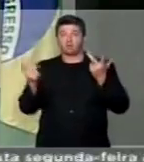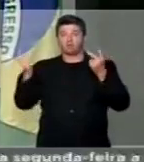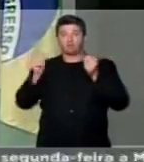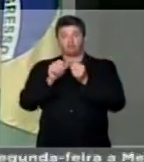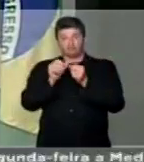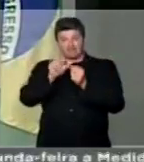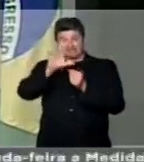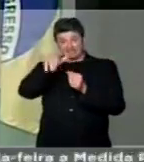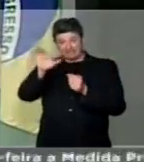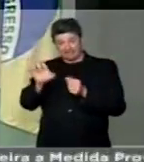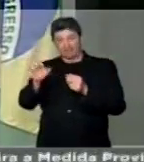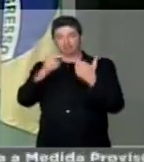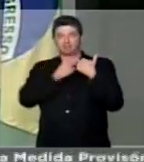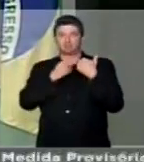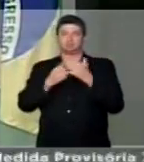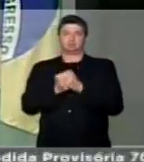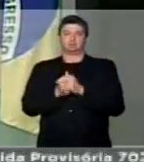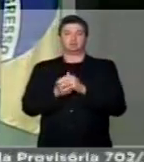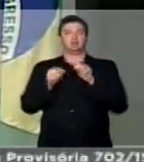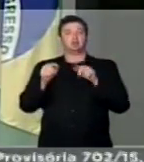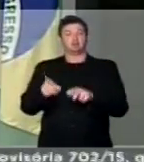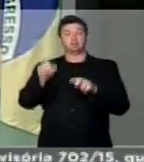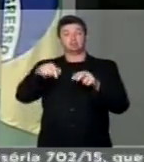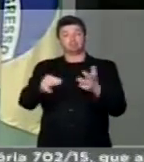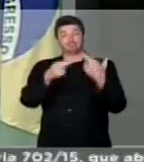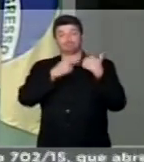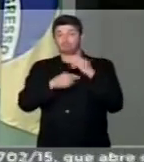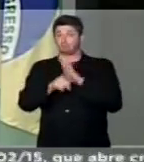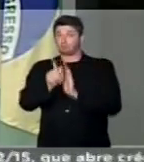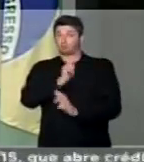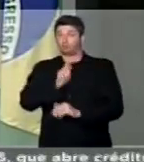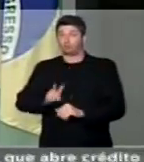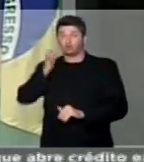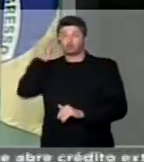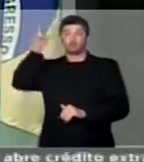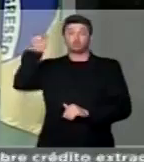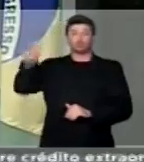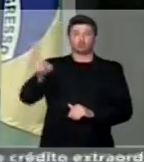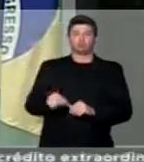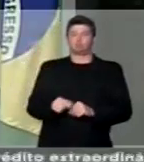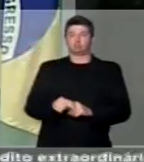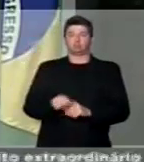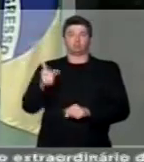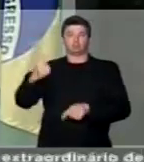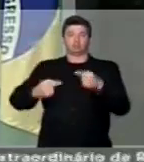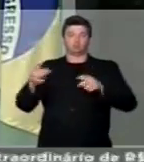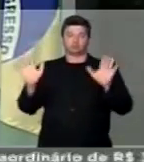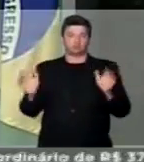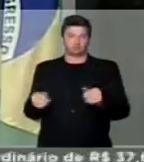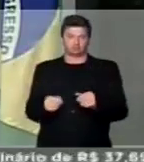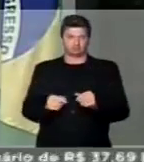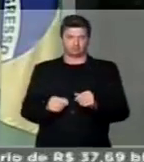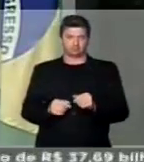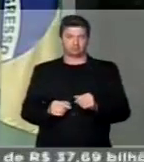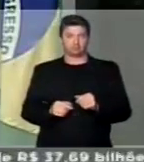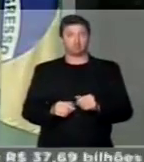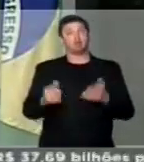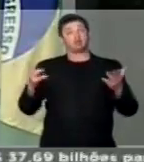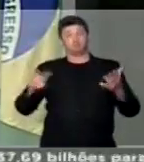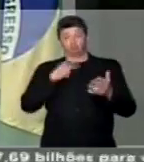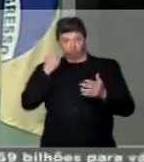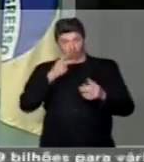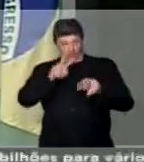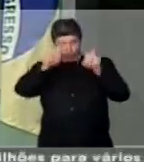cometendo crime de responsabilidade, isso é atributo do governo Dilma e não cabe nenhuma discussão. E já que estamos a falar